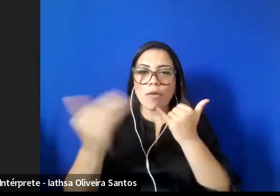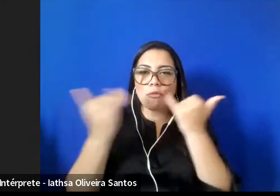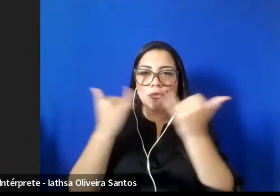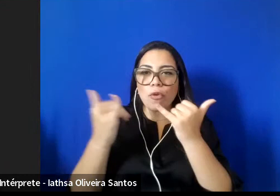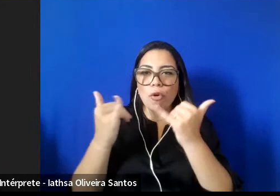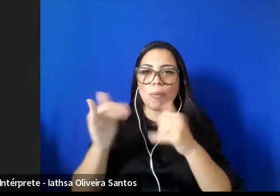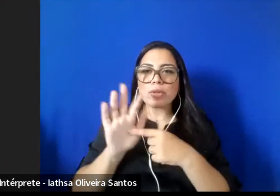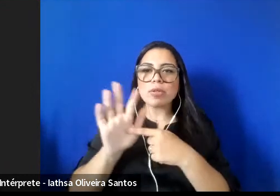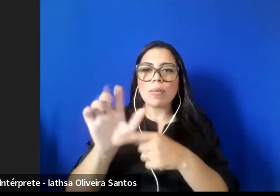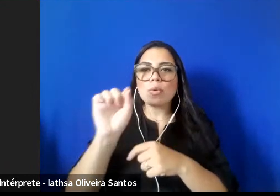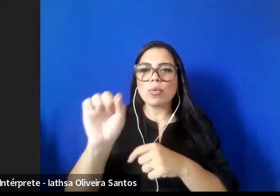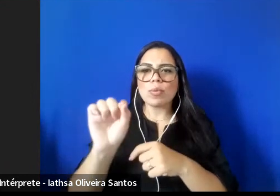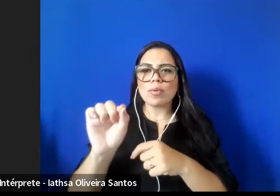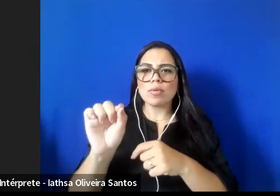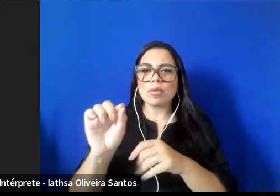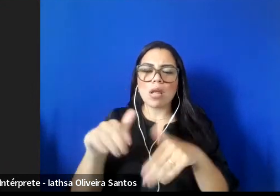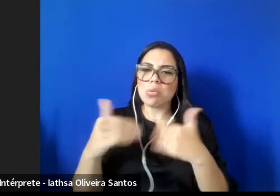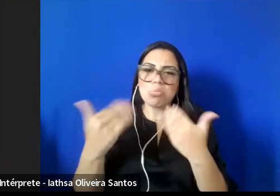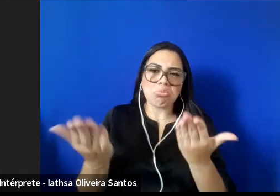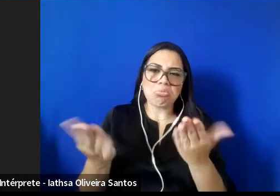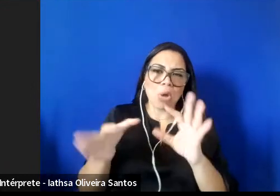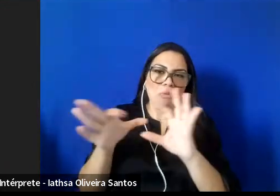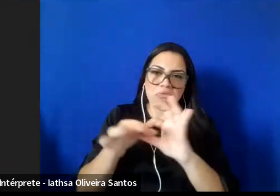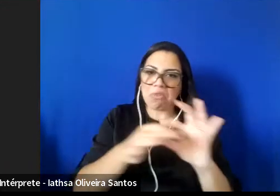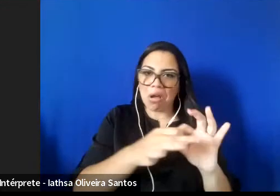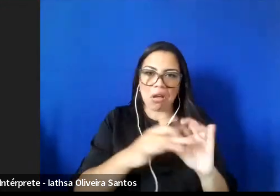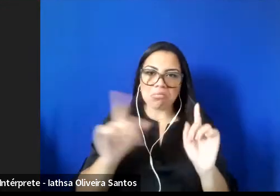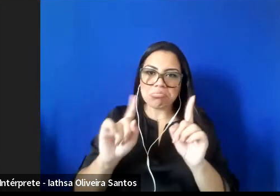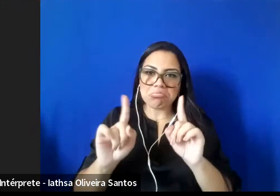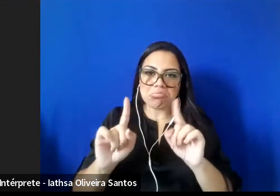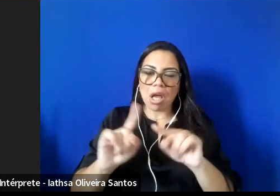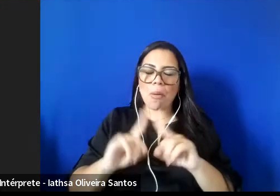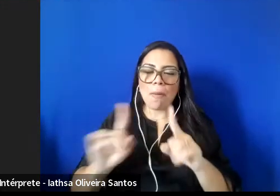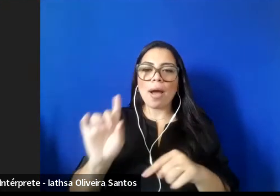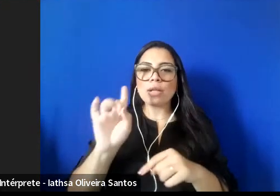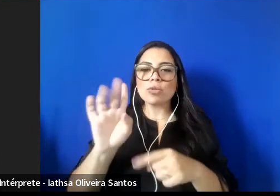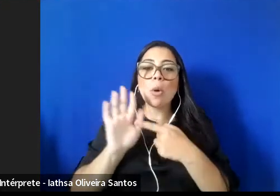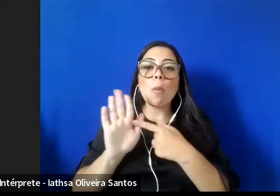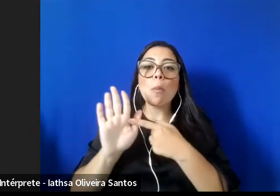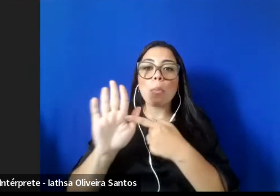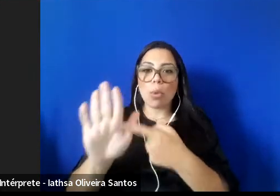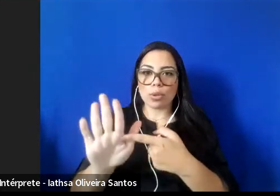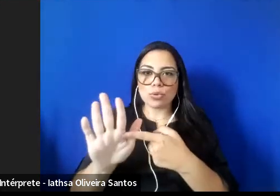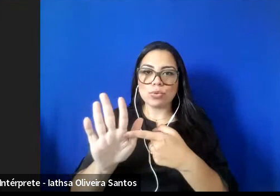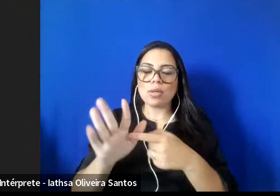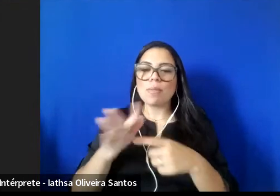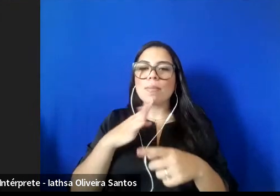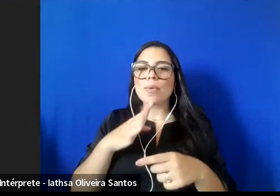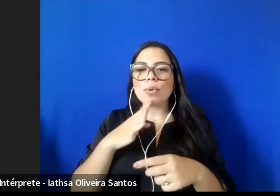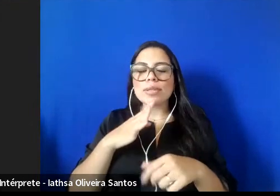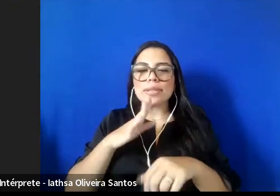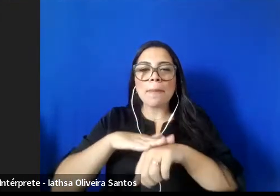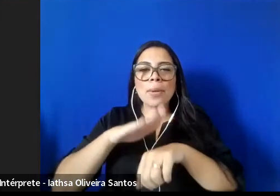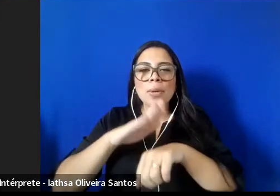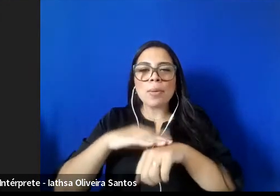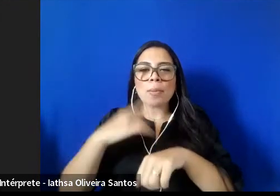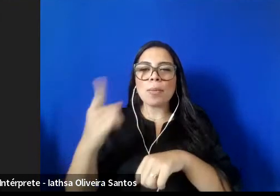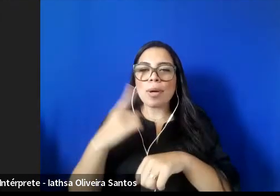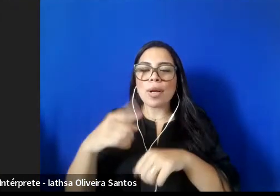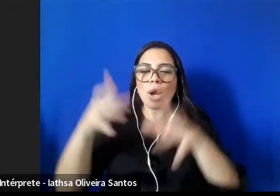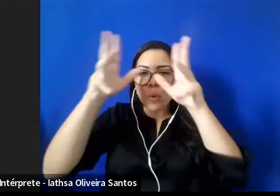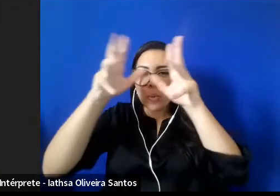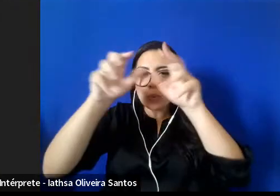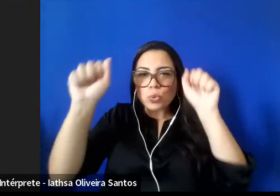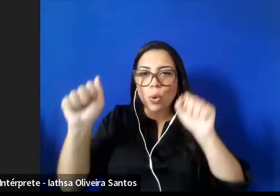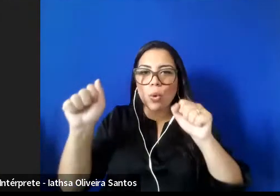obviamente que isso não é vinculativo, obviamente que isso é apenas uma sinalização para a gente conhecer melhor o nosso tribunal, o nosso